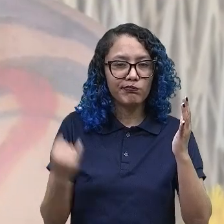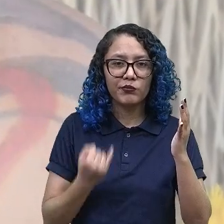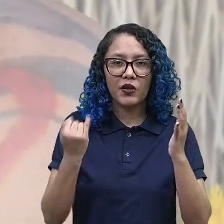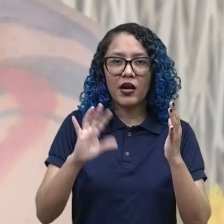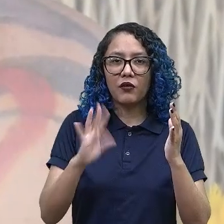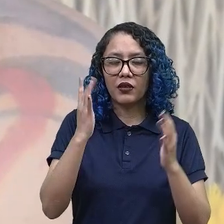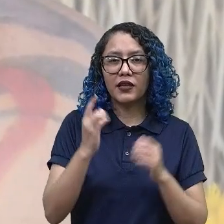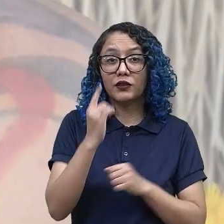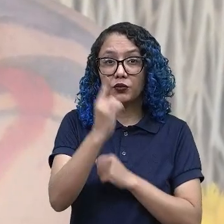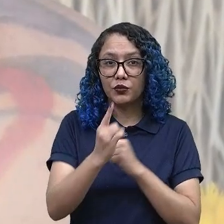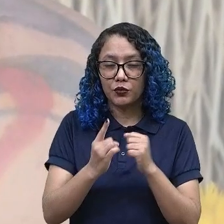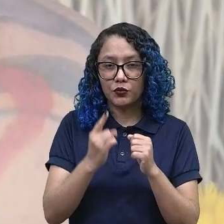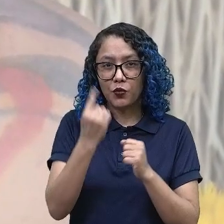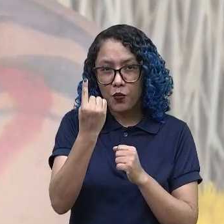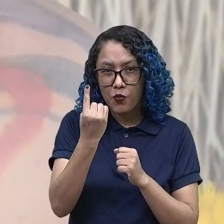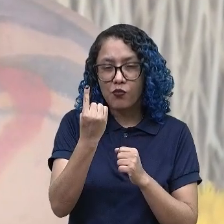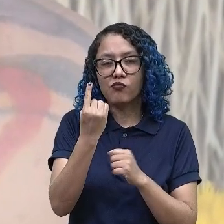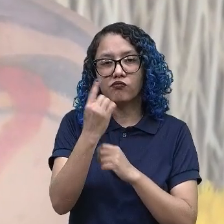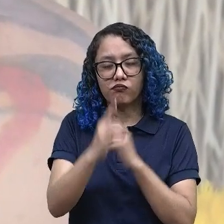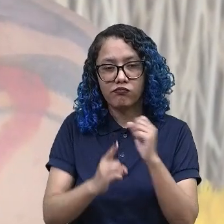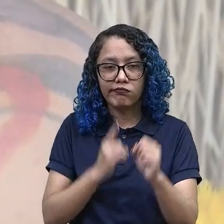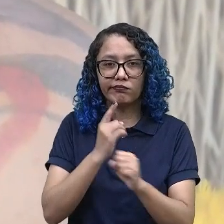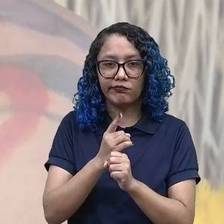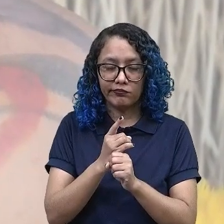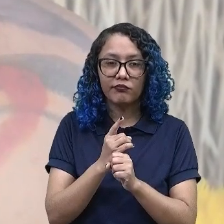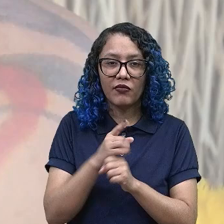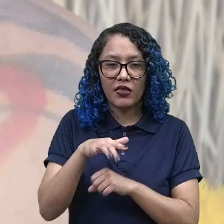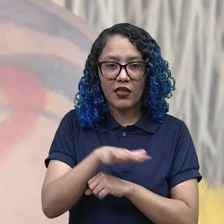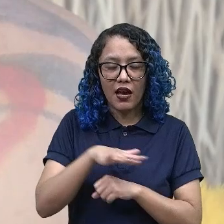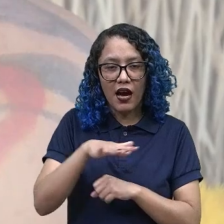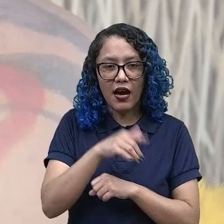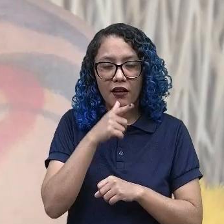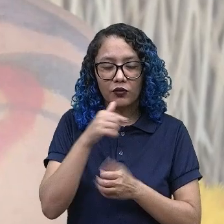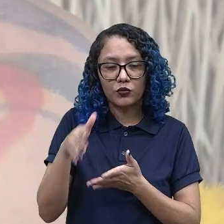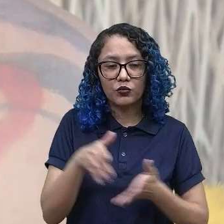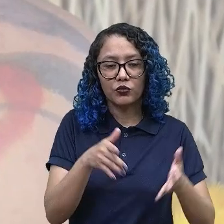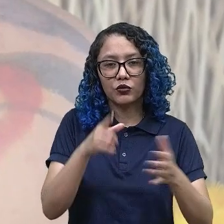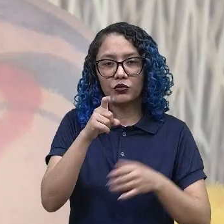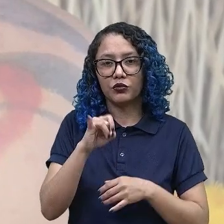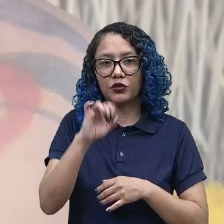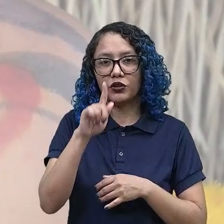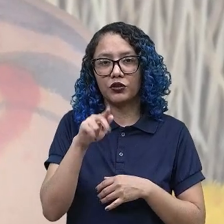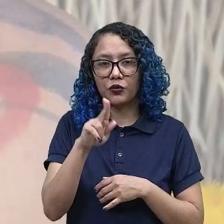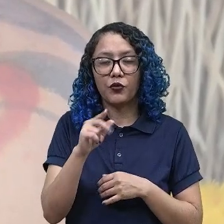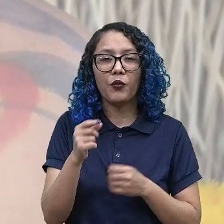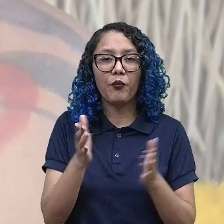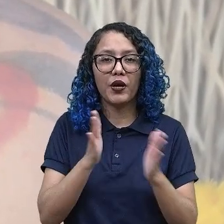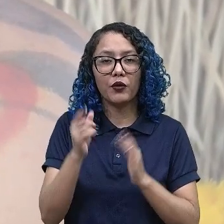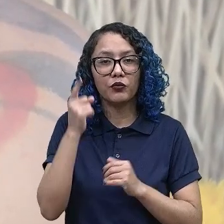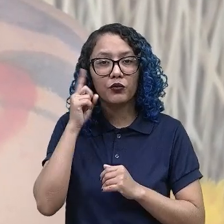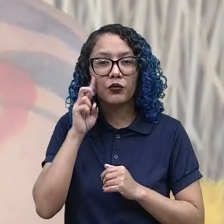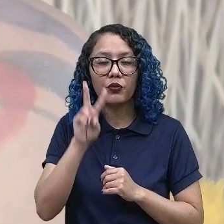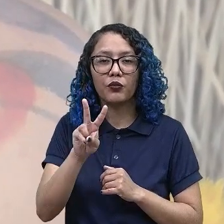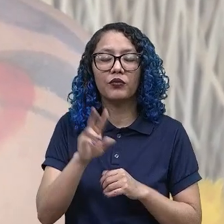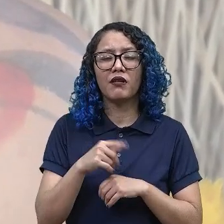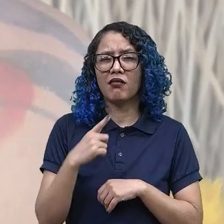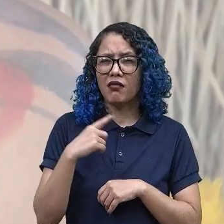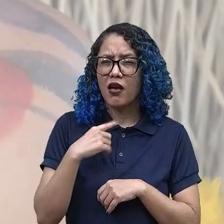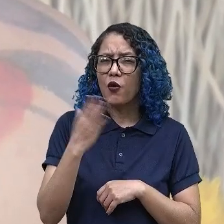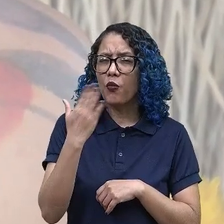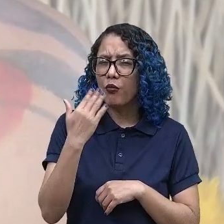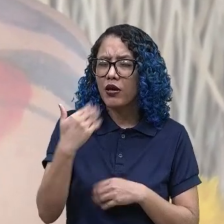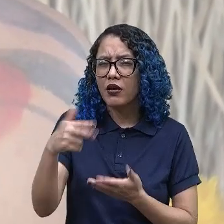vez por ano no Parque Indígena do Alto Xingu e dura 2 dias. Durante as celebrações, há comida,